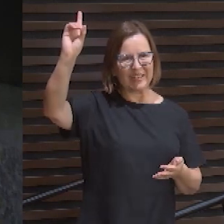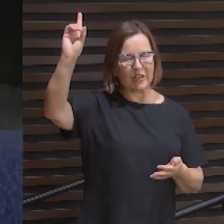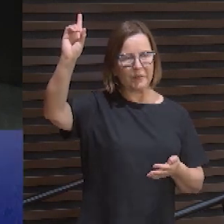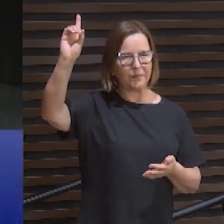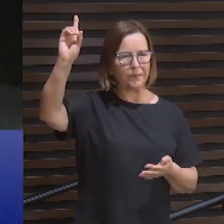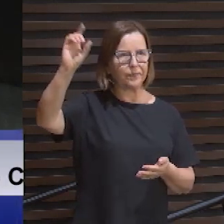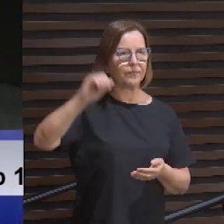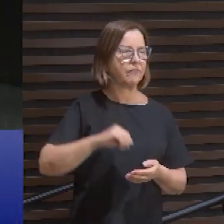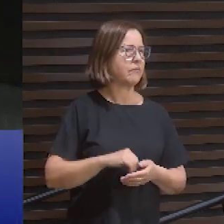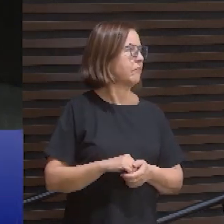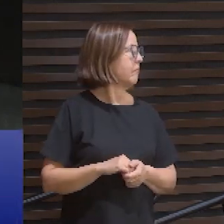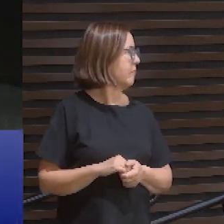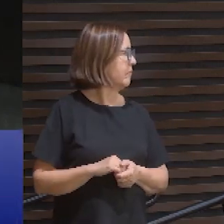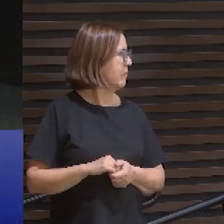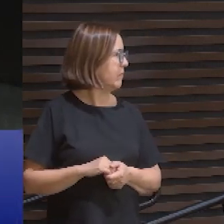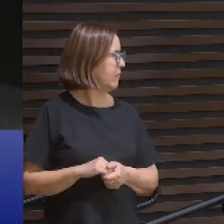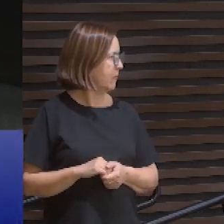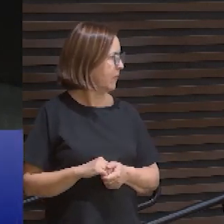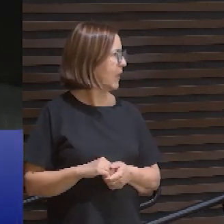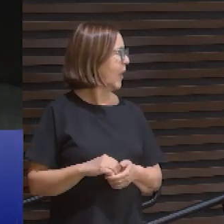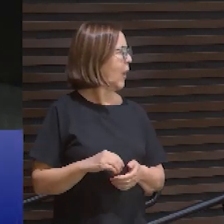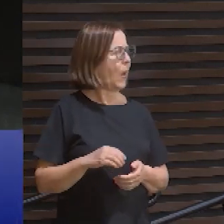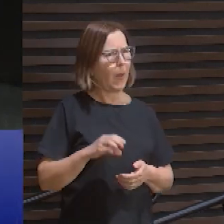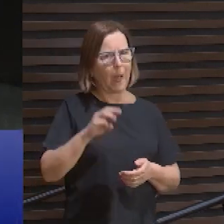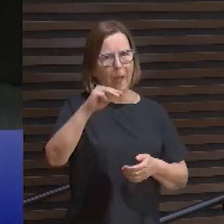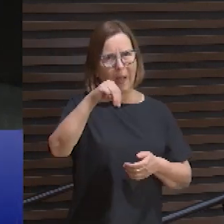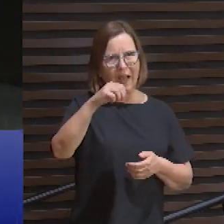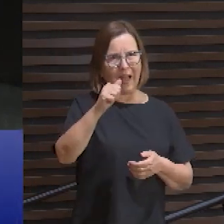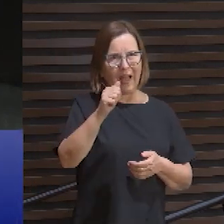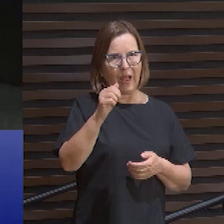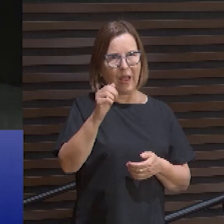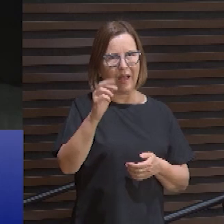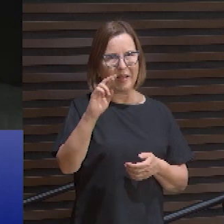Ô Marco Antônio, vem cá ler para mim aqui.